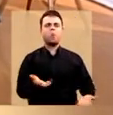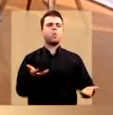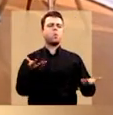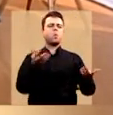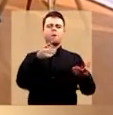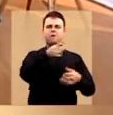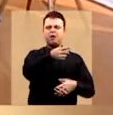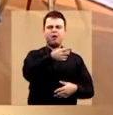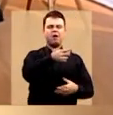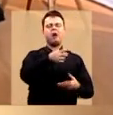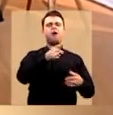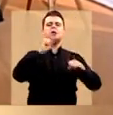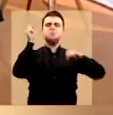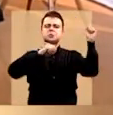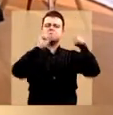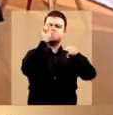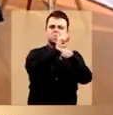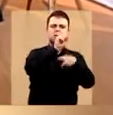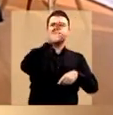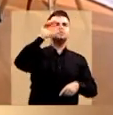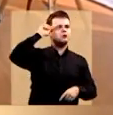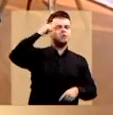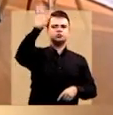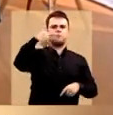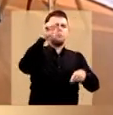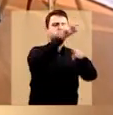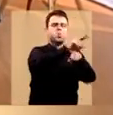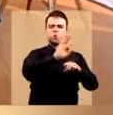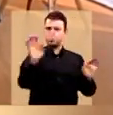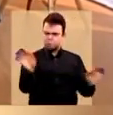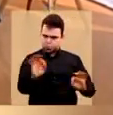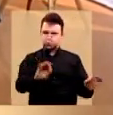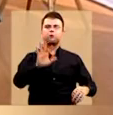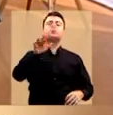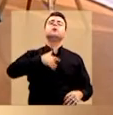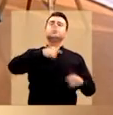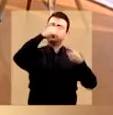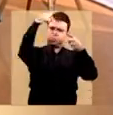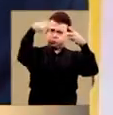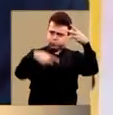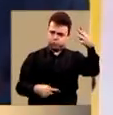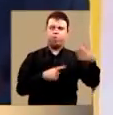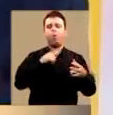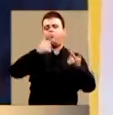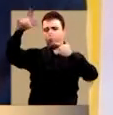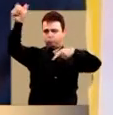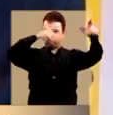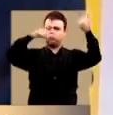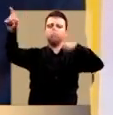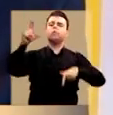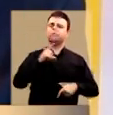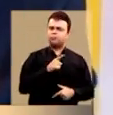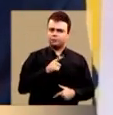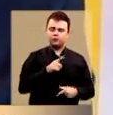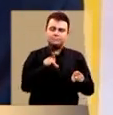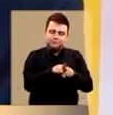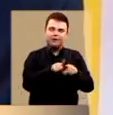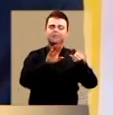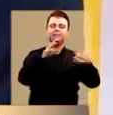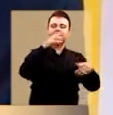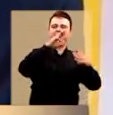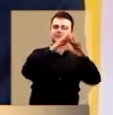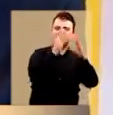negar o acesso a empresas privadas em razão da sua cor. Ele é caracterizado também, e na minha opinião, sobretudo, por esse